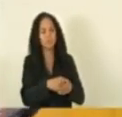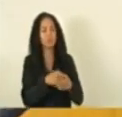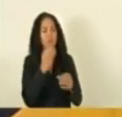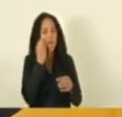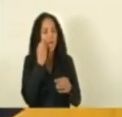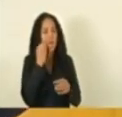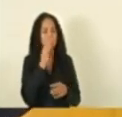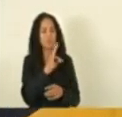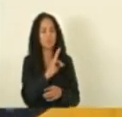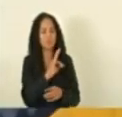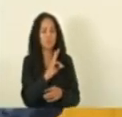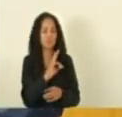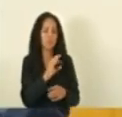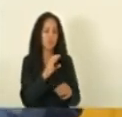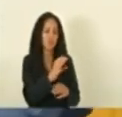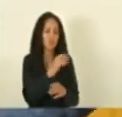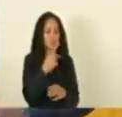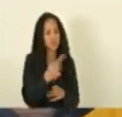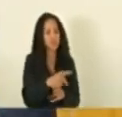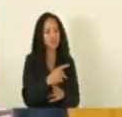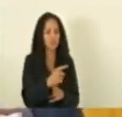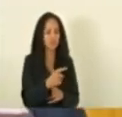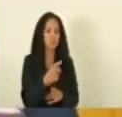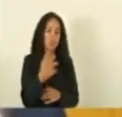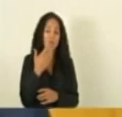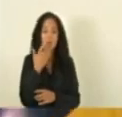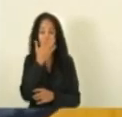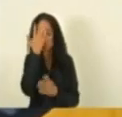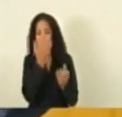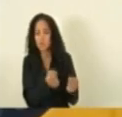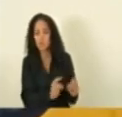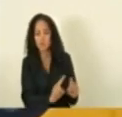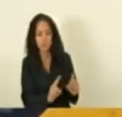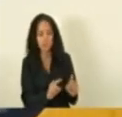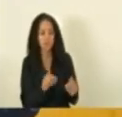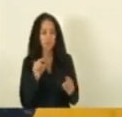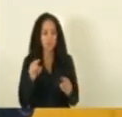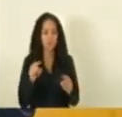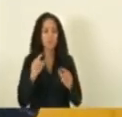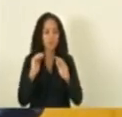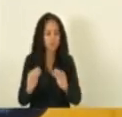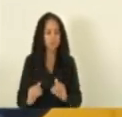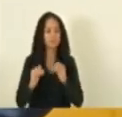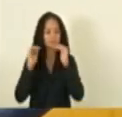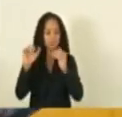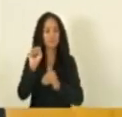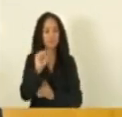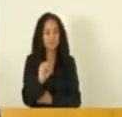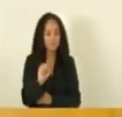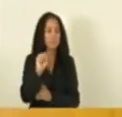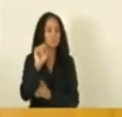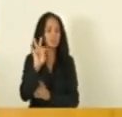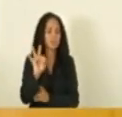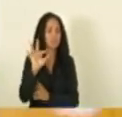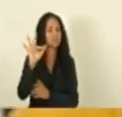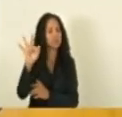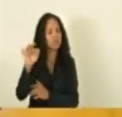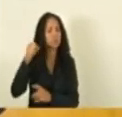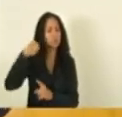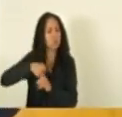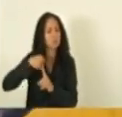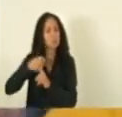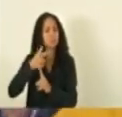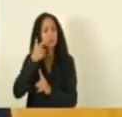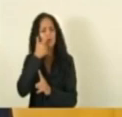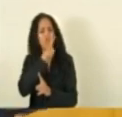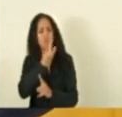posteriormente, a partir de ter negado aqui a sua proposta, teve que ir para o Supremo Tribunal Federal e, depois de uma luta muito forte